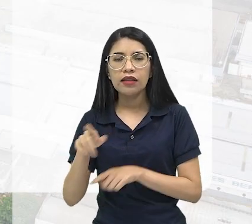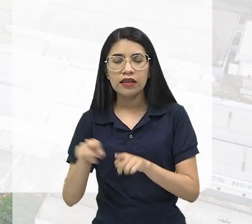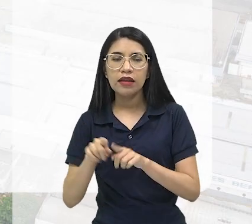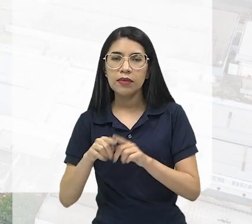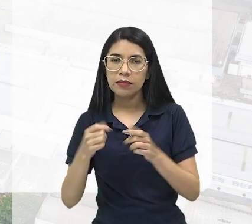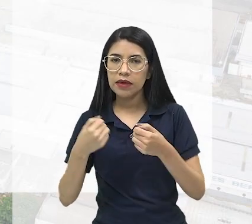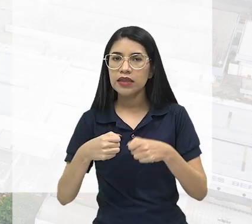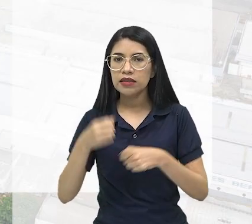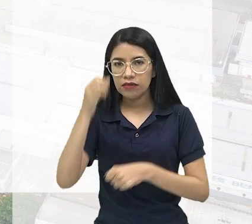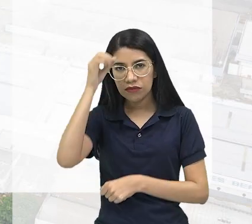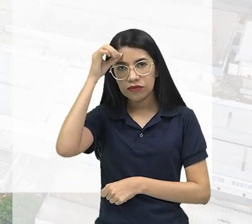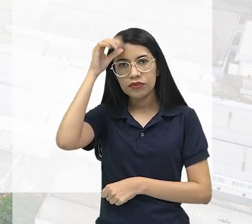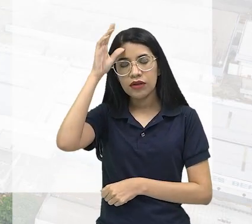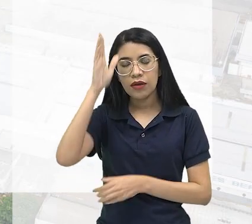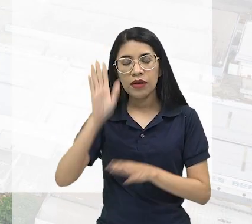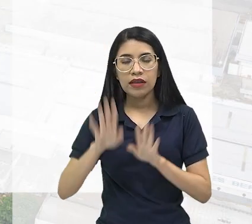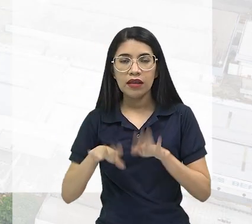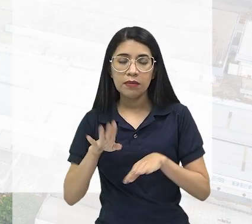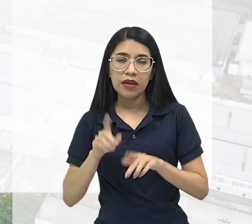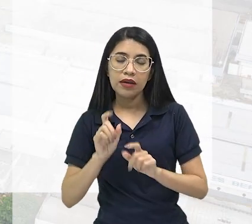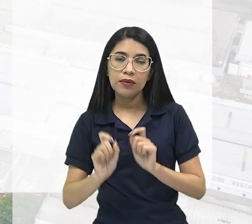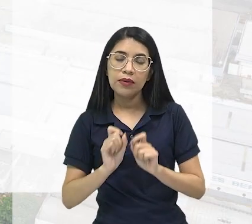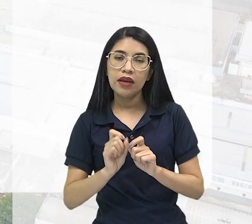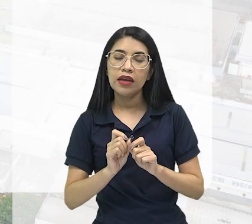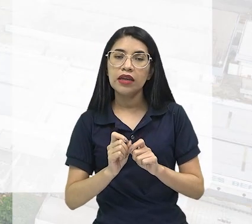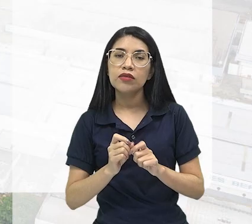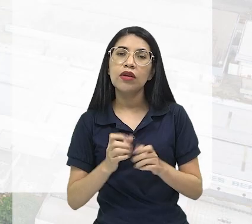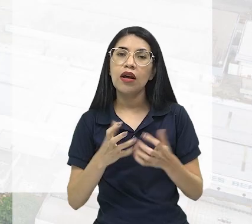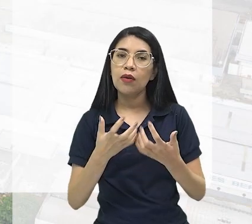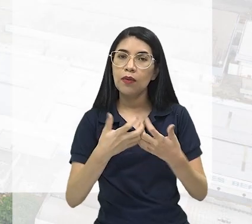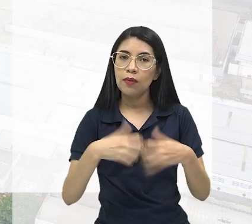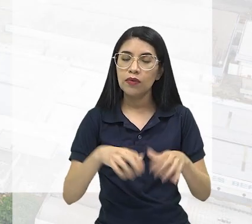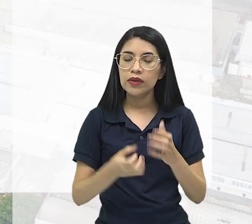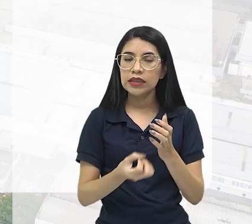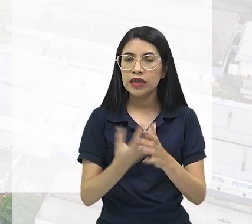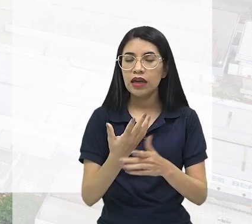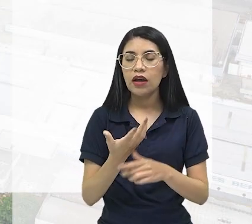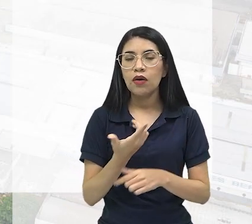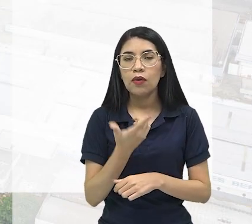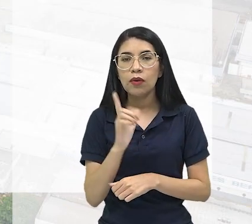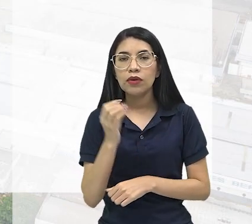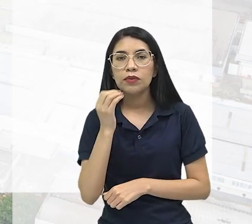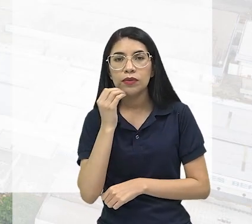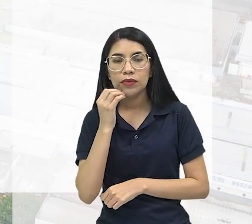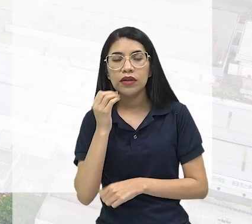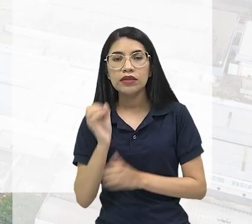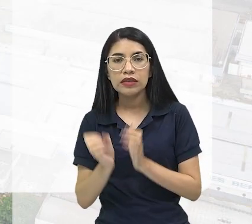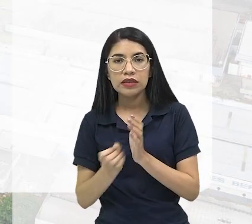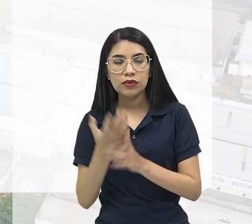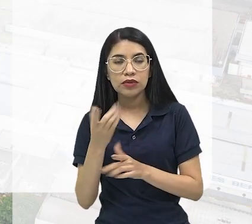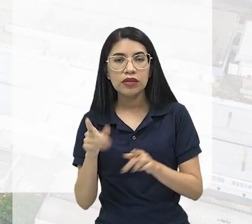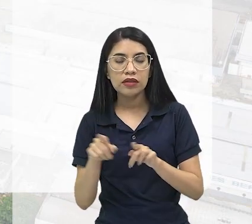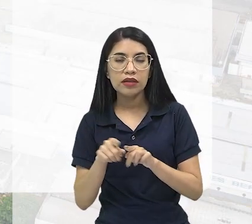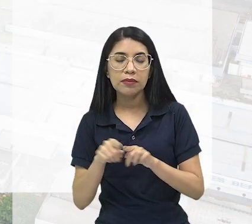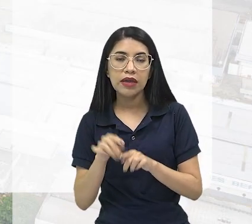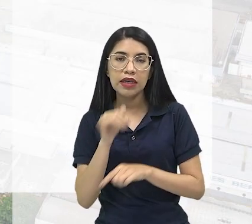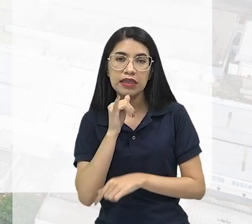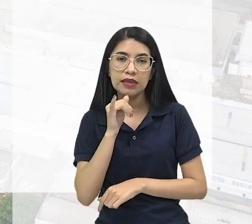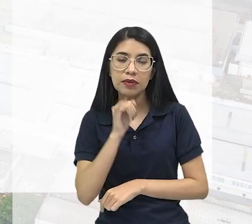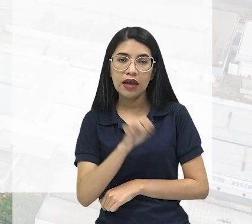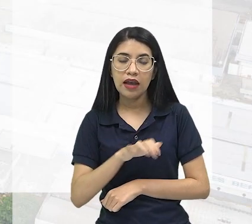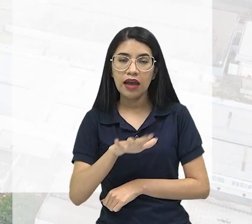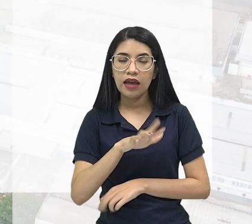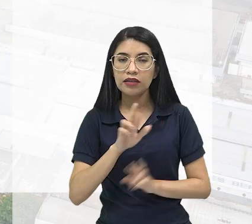também que surgem máquinas que ocupam as vagas antigas de trabalho, novas oportunidades podem aparecer, com áreas de